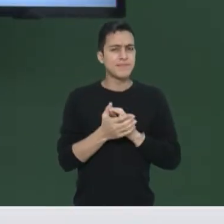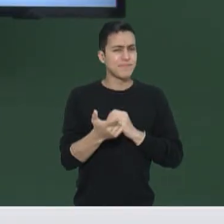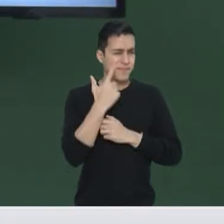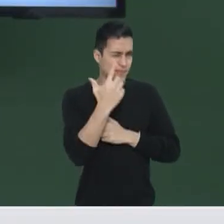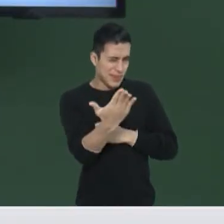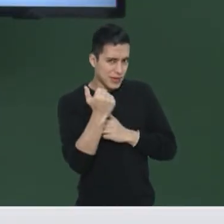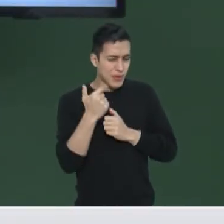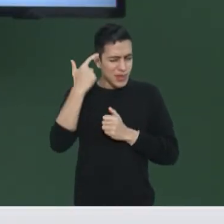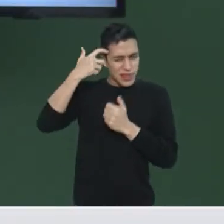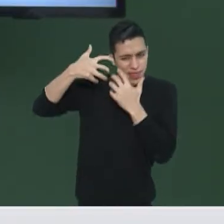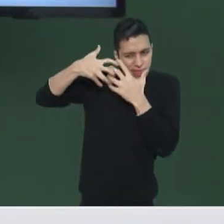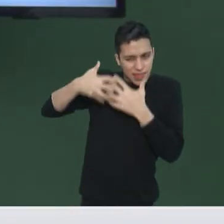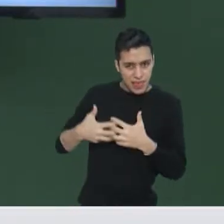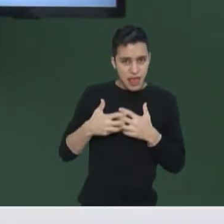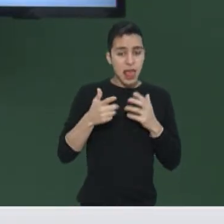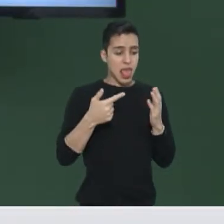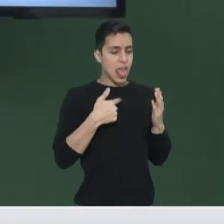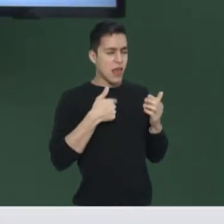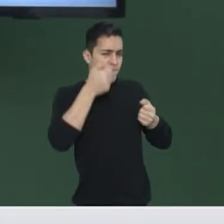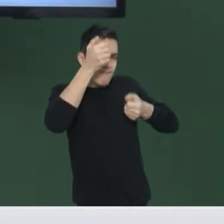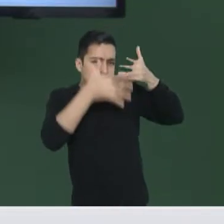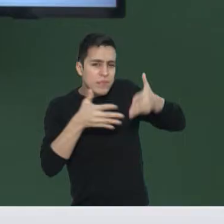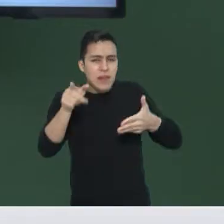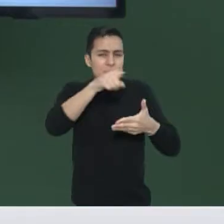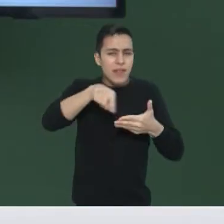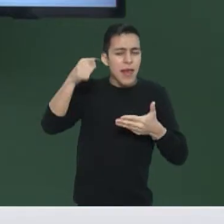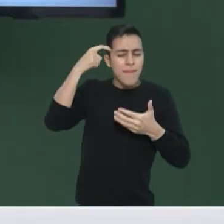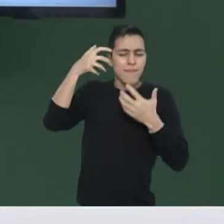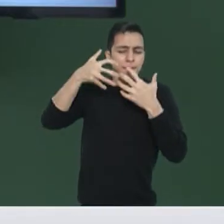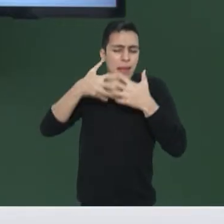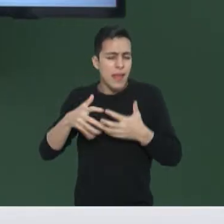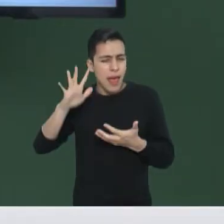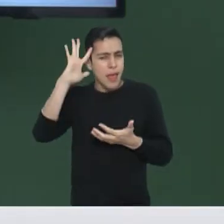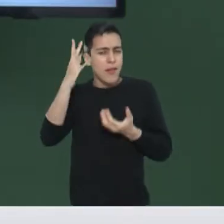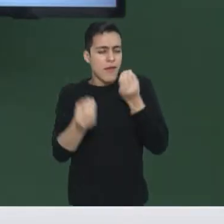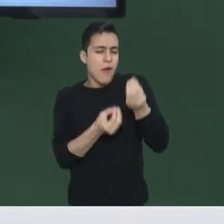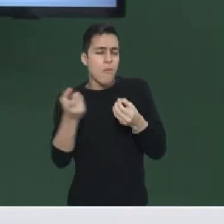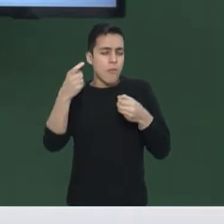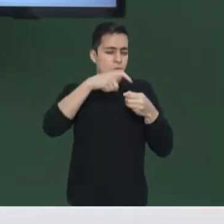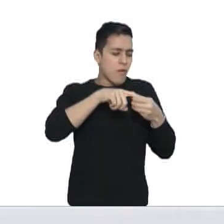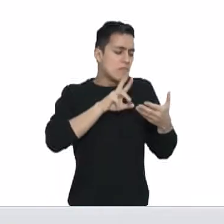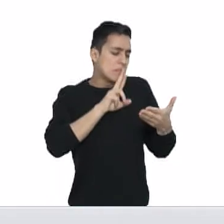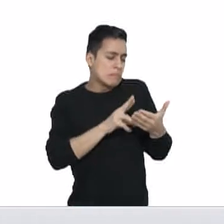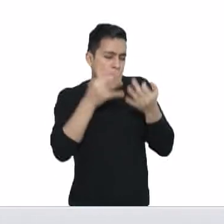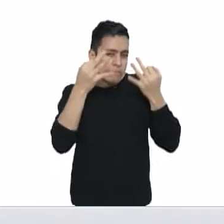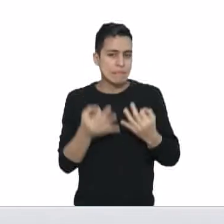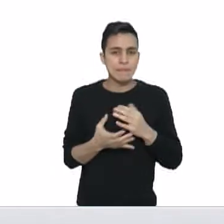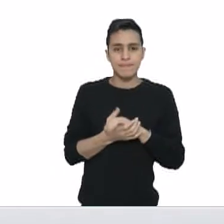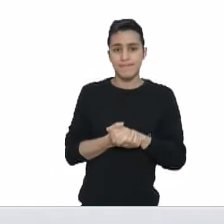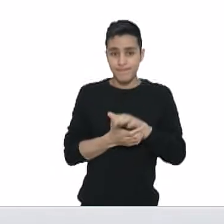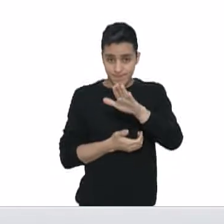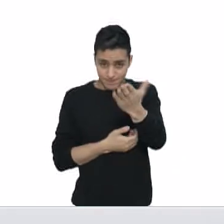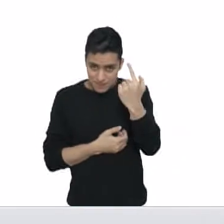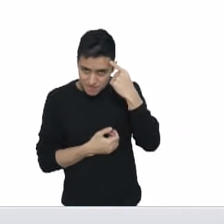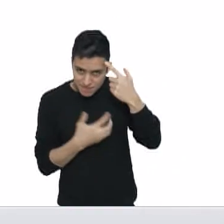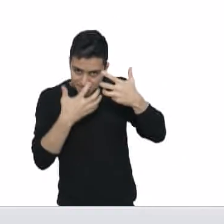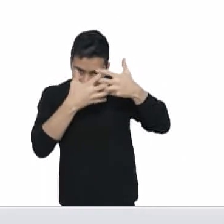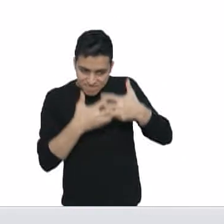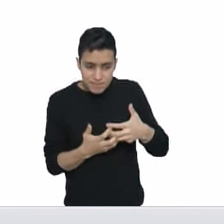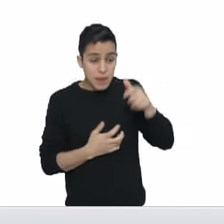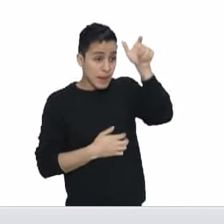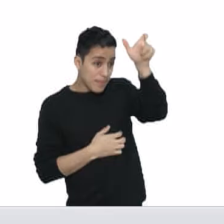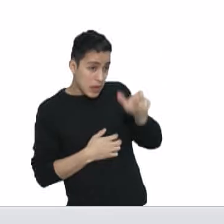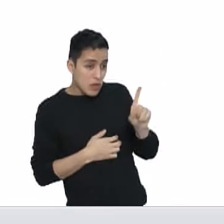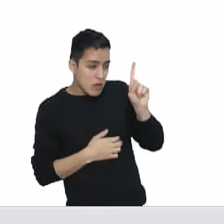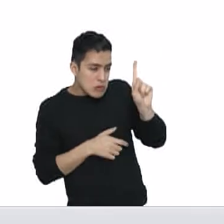você pense, eu vou ler, você vai pensar e vai resolver, depois a gente volta, tá? Vamos pensar, se uma pessoa